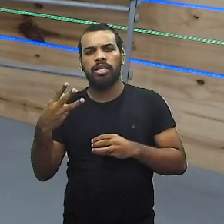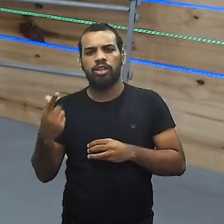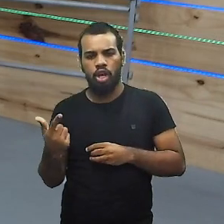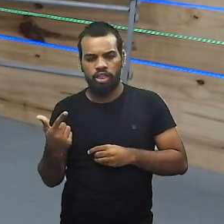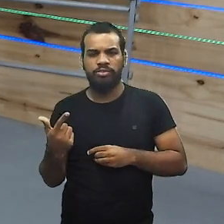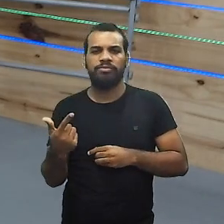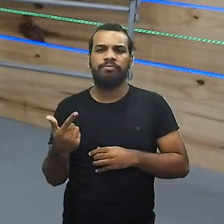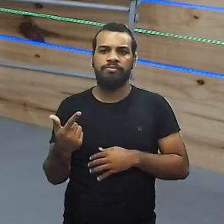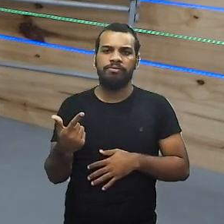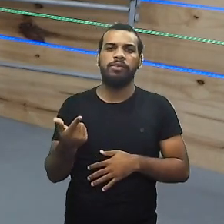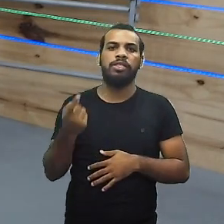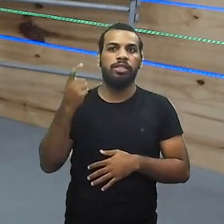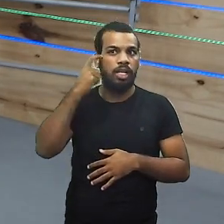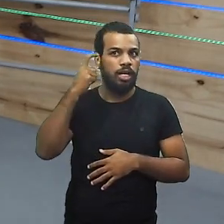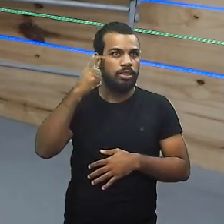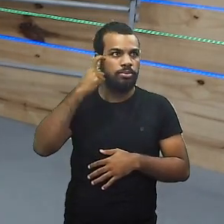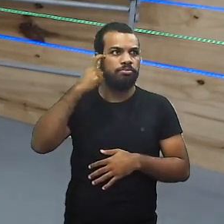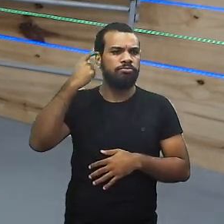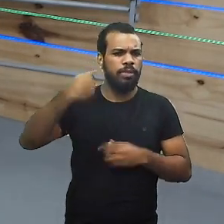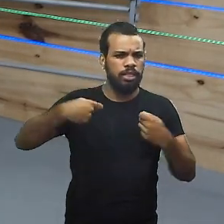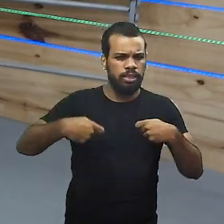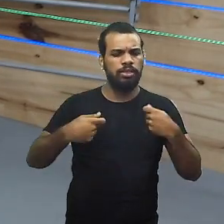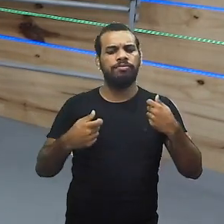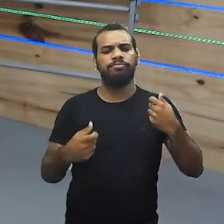centímetros. Então, a gente tem sempre que ter